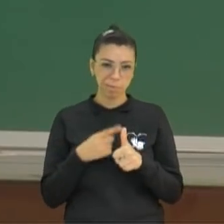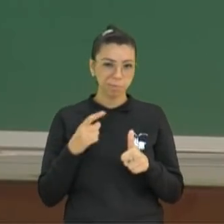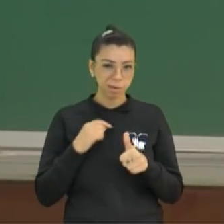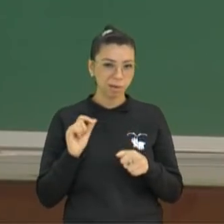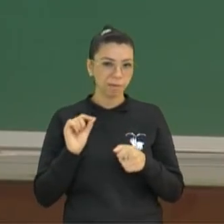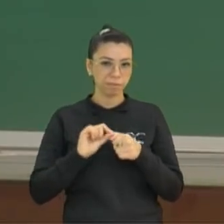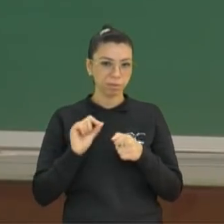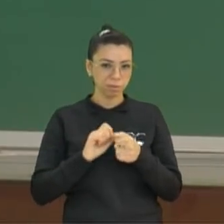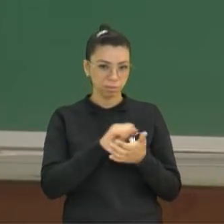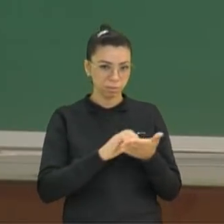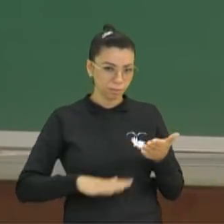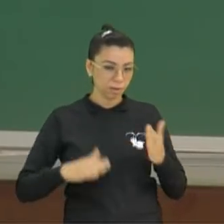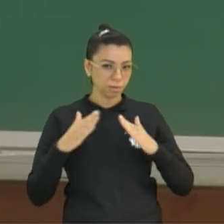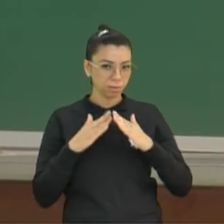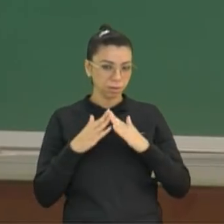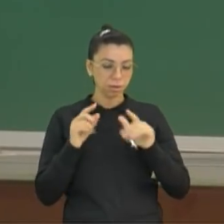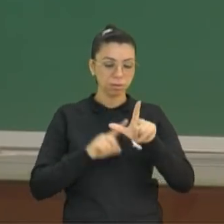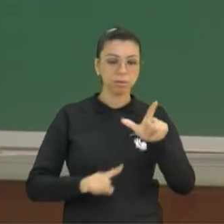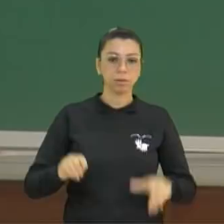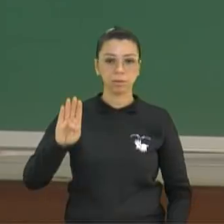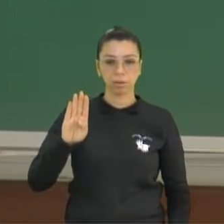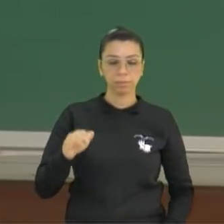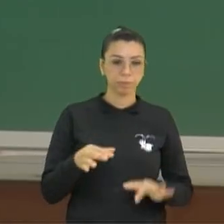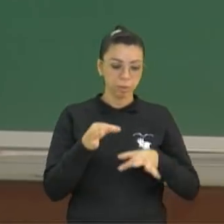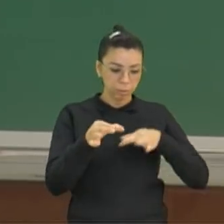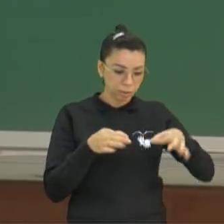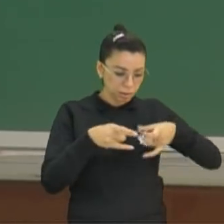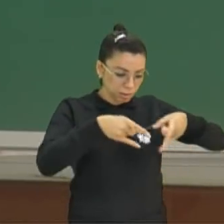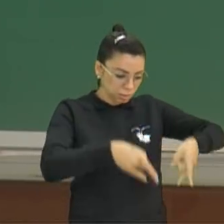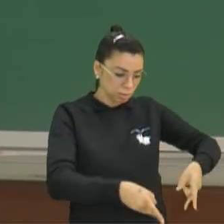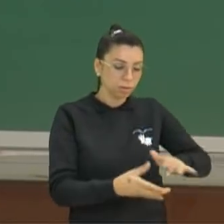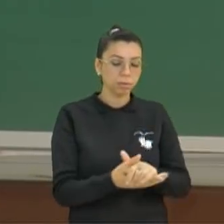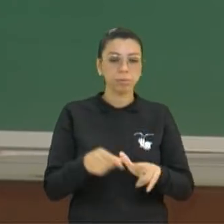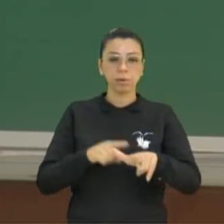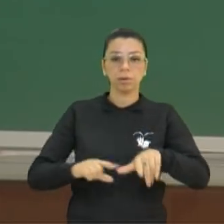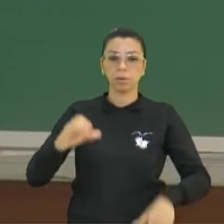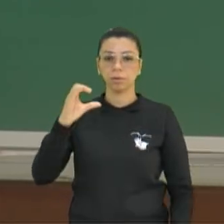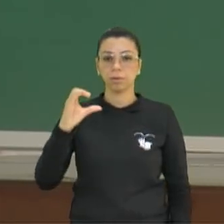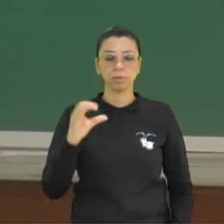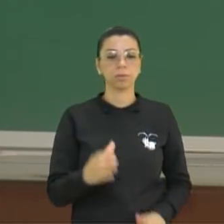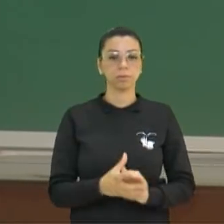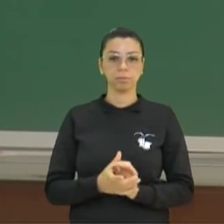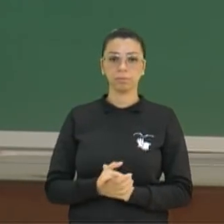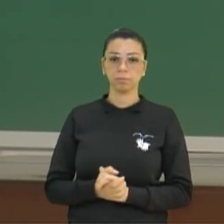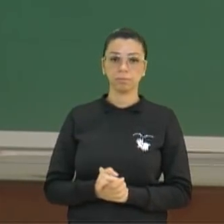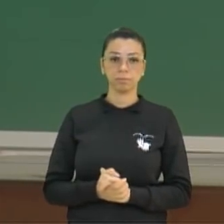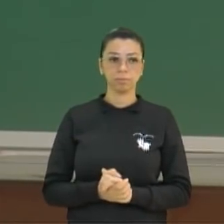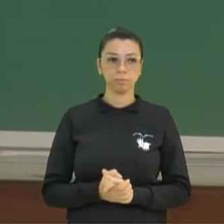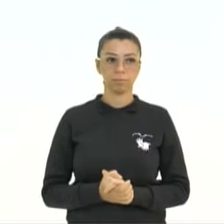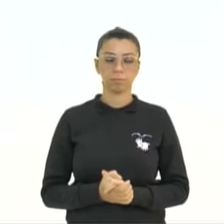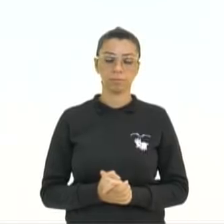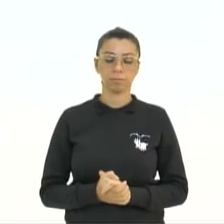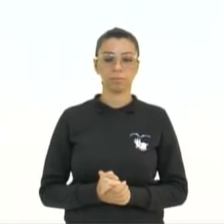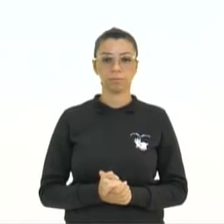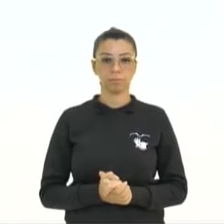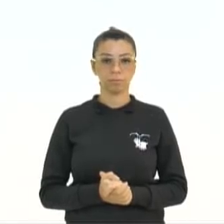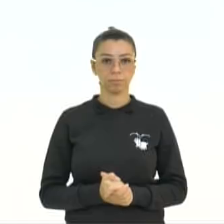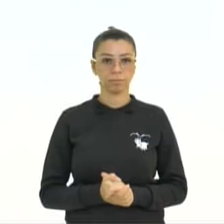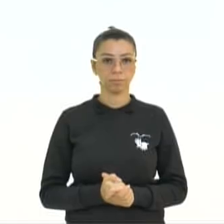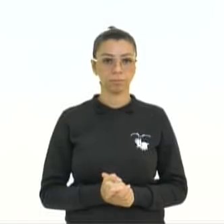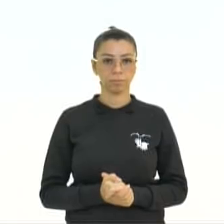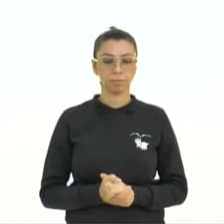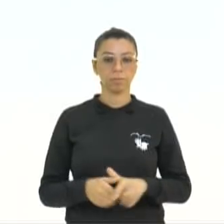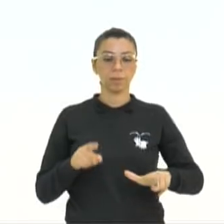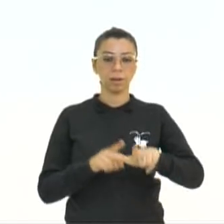casa? Letra B, fix the bed, arrumar a cama? E letra C, read for little kids? Então, essa é fix